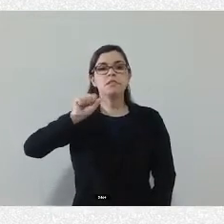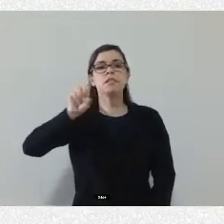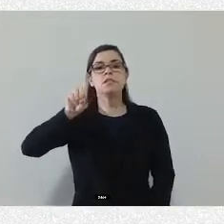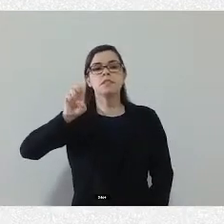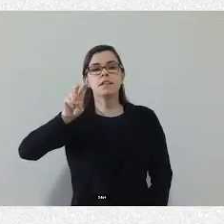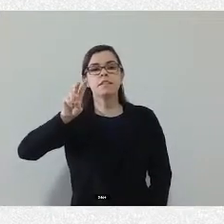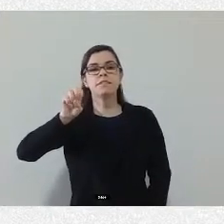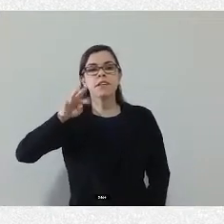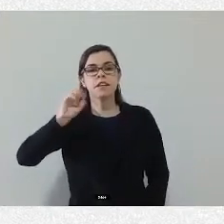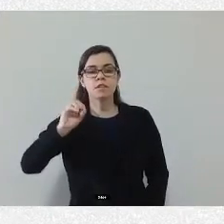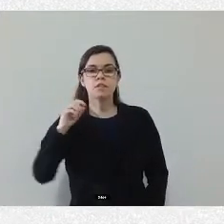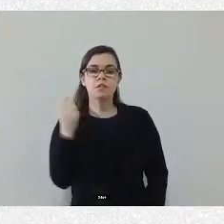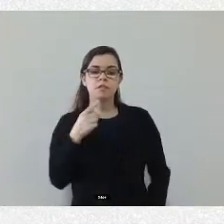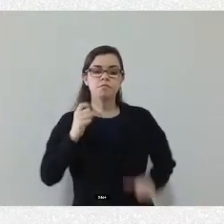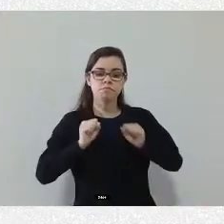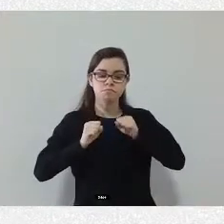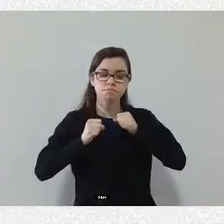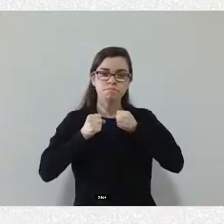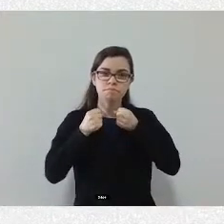esforços que hoje